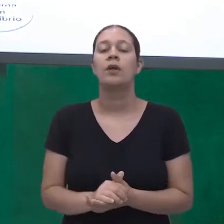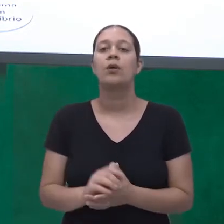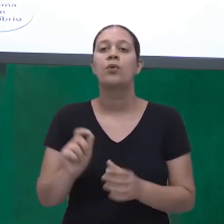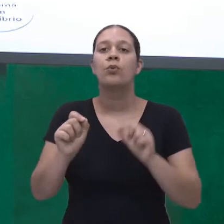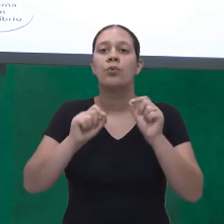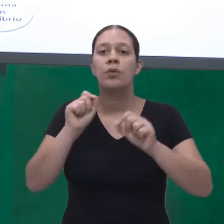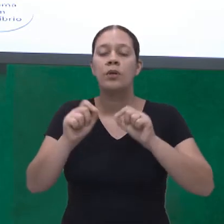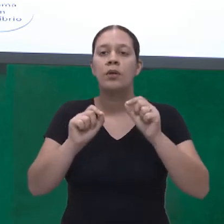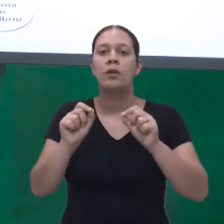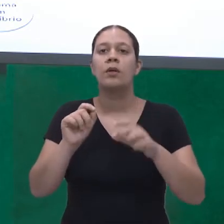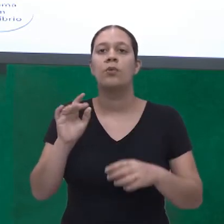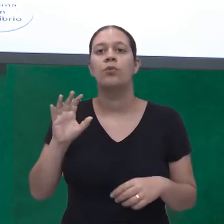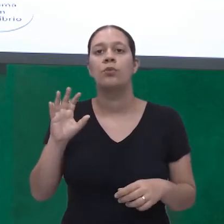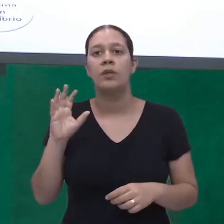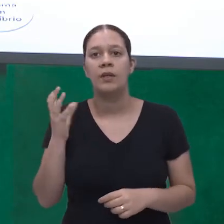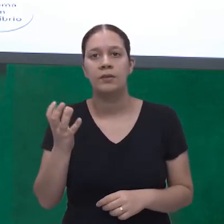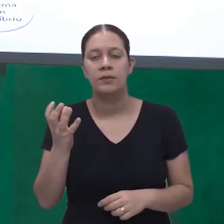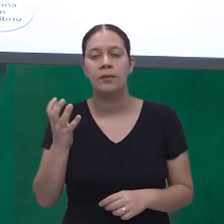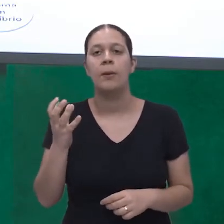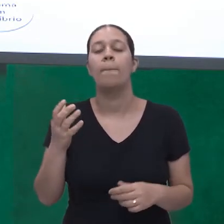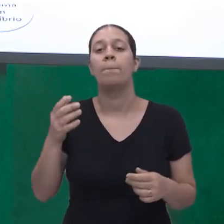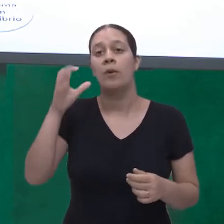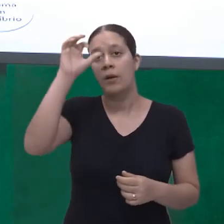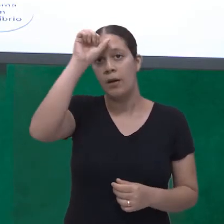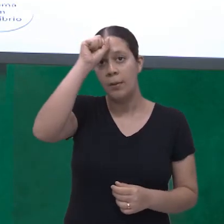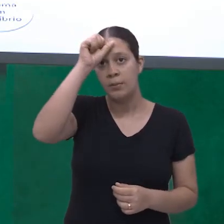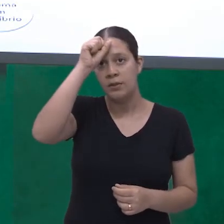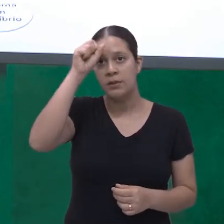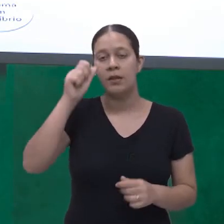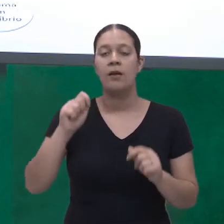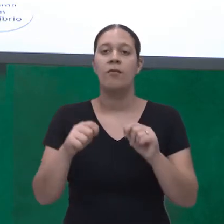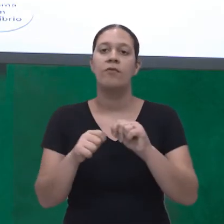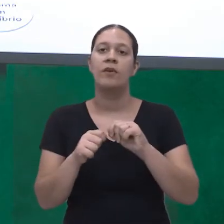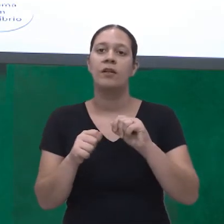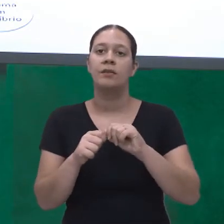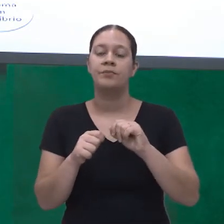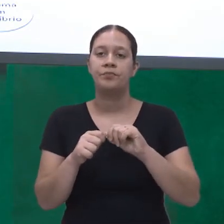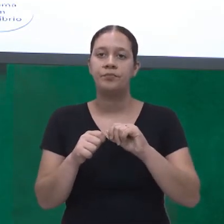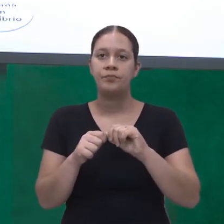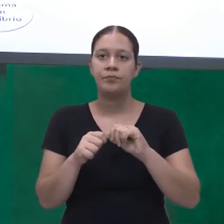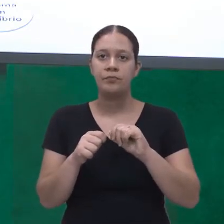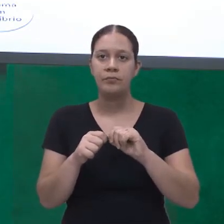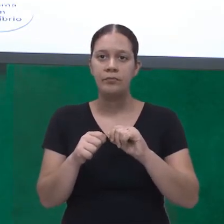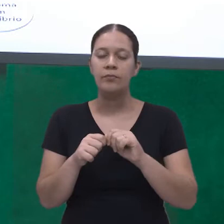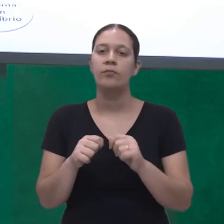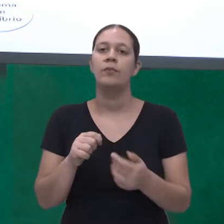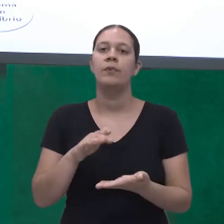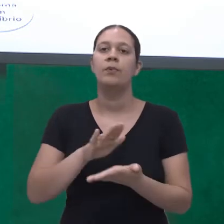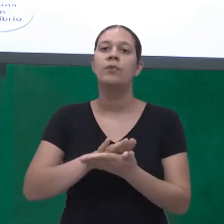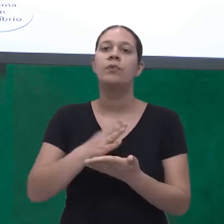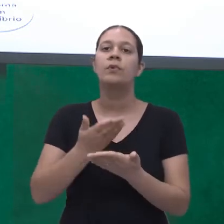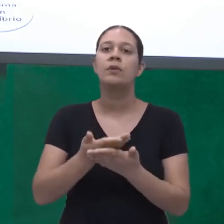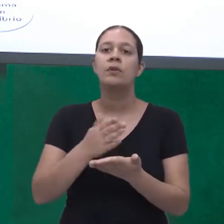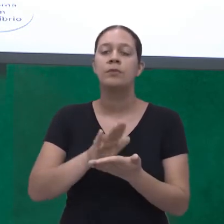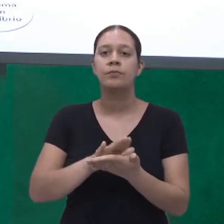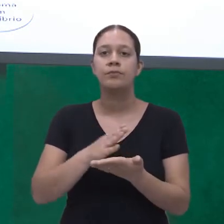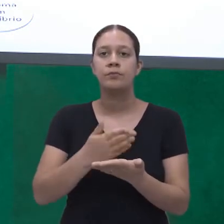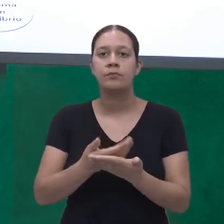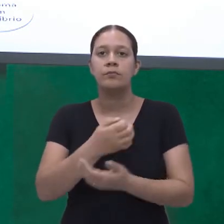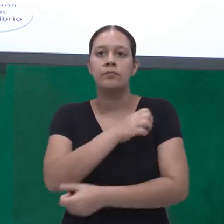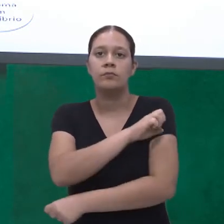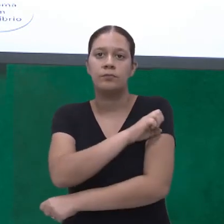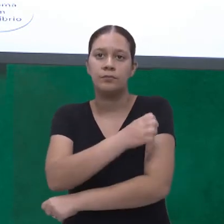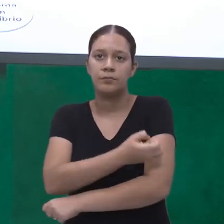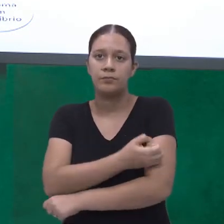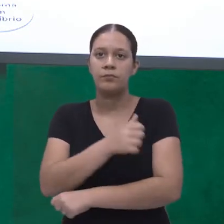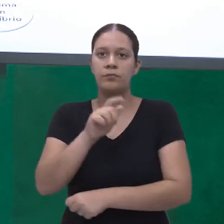que é que acontece? O que acontece é que a gente agora vai aprender a fazer uma interpretação dessa energia